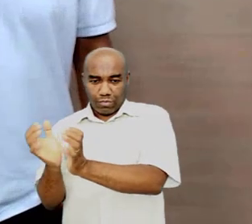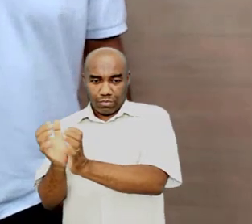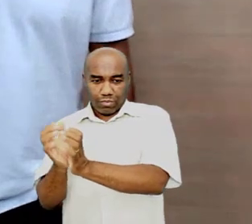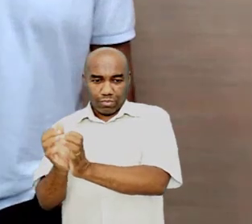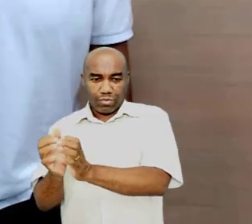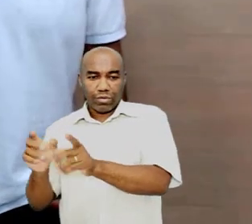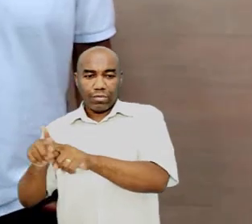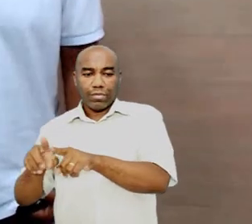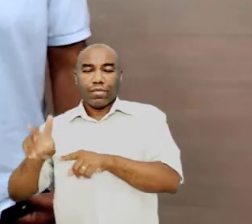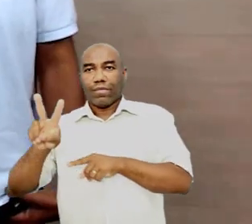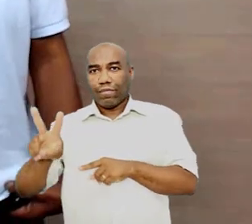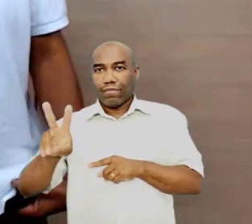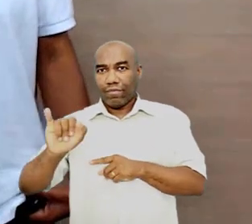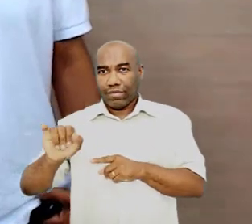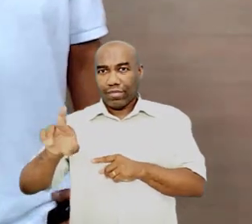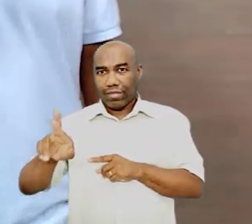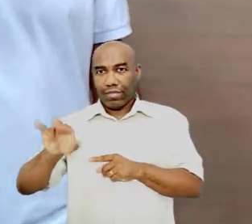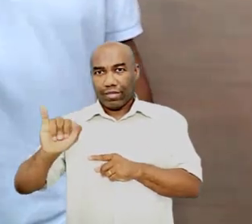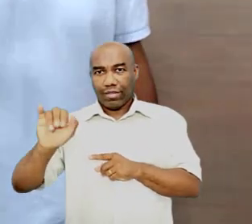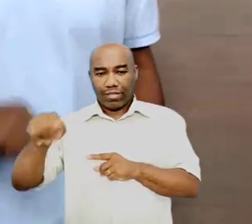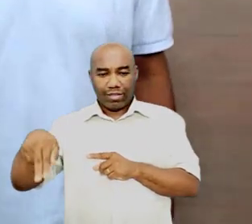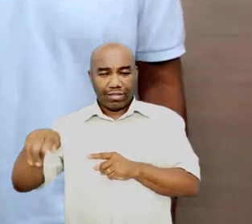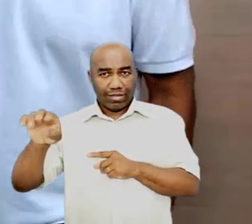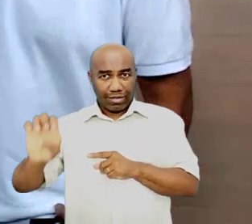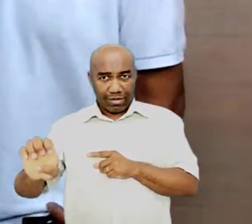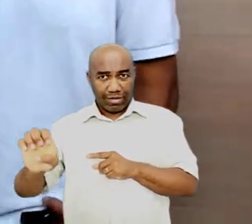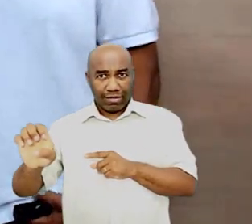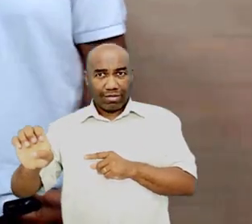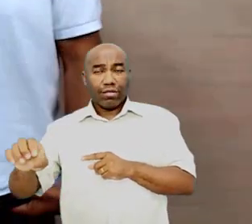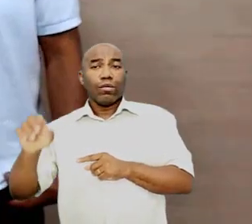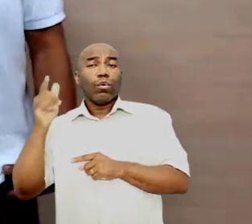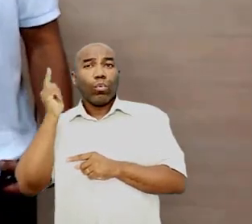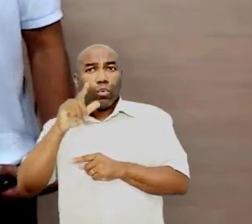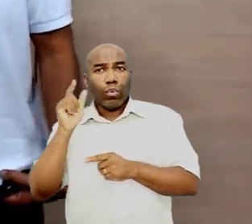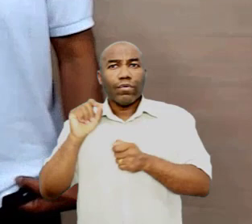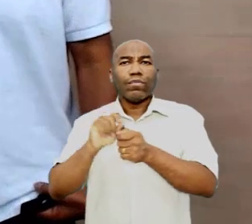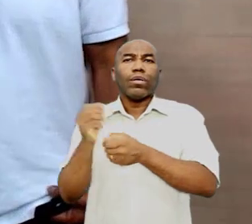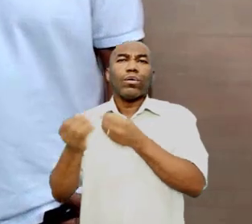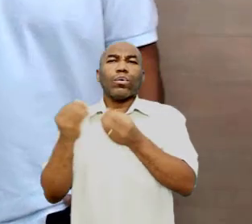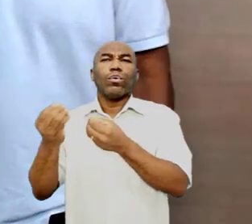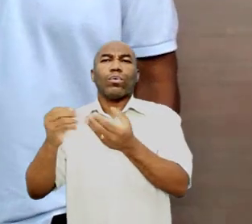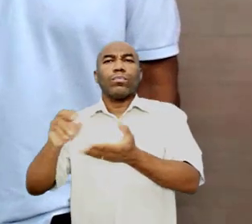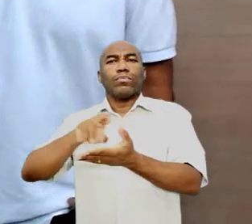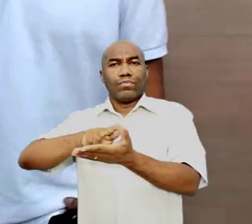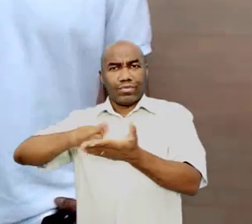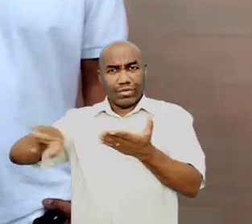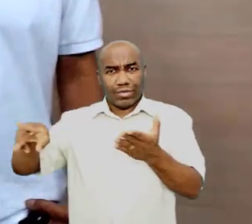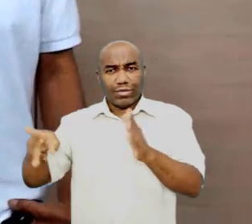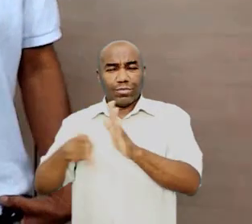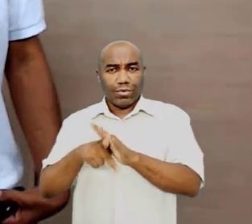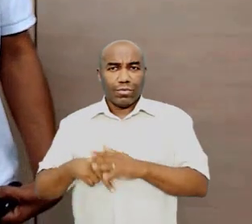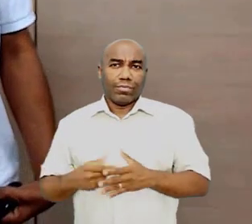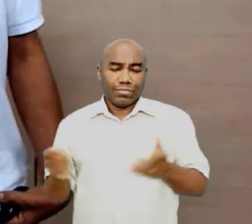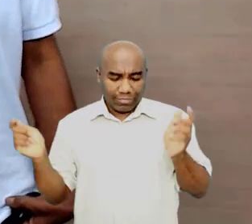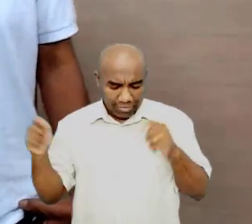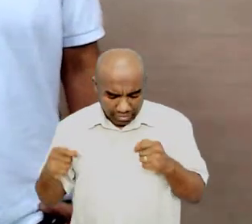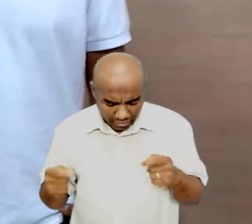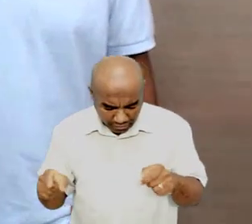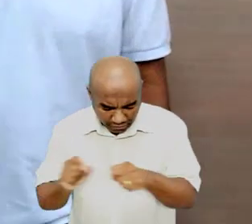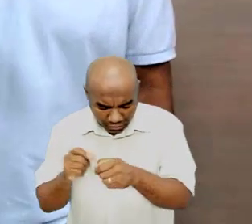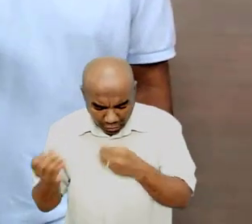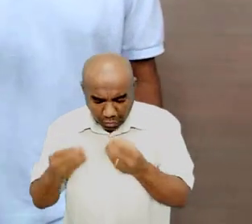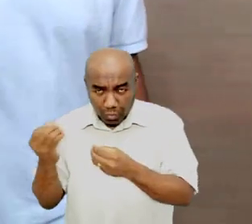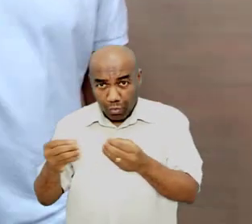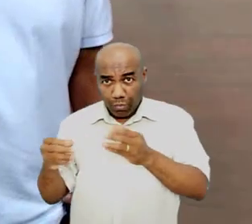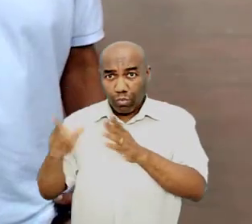Entra também herpes zoster. Entra também as herpes que afetam, sabe o